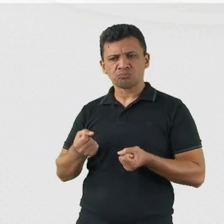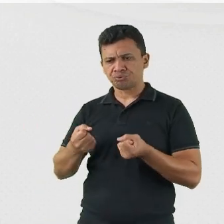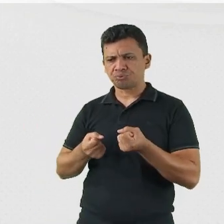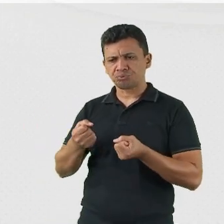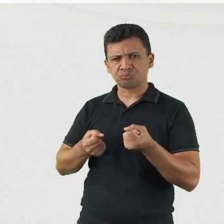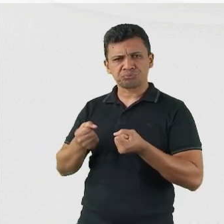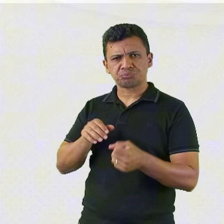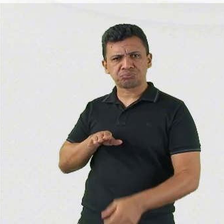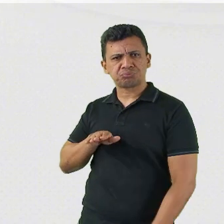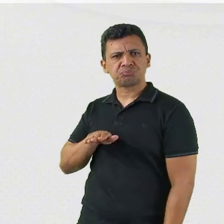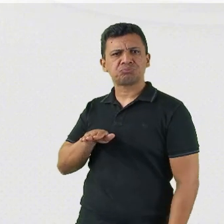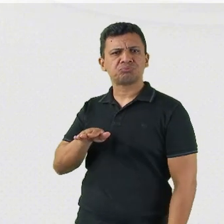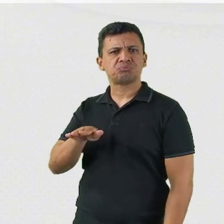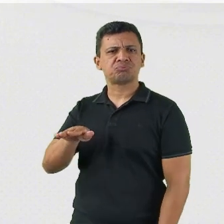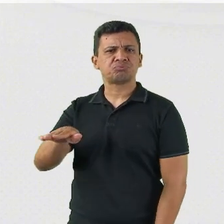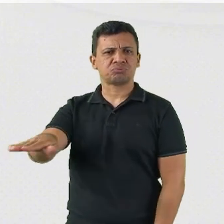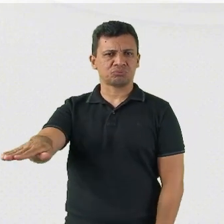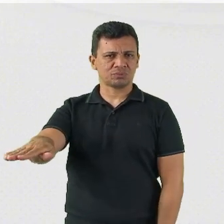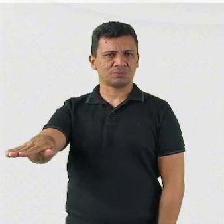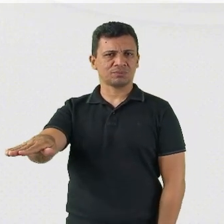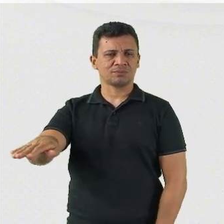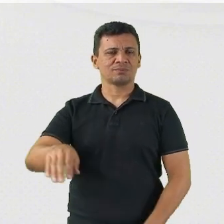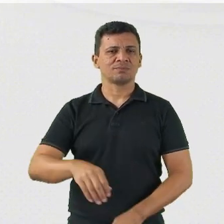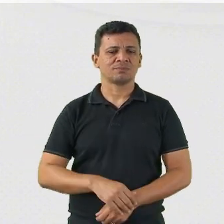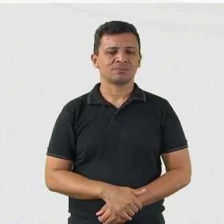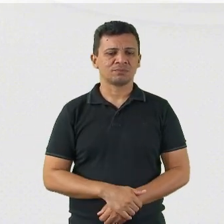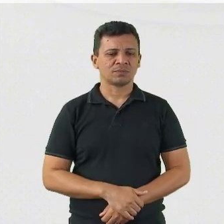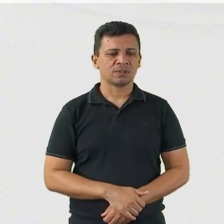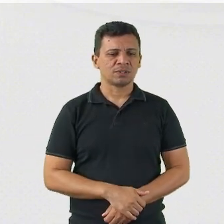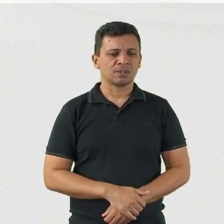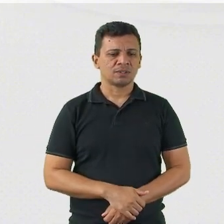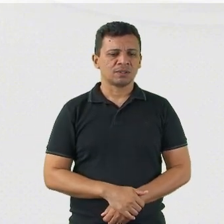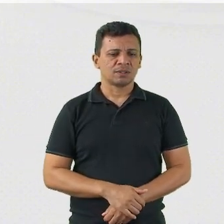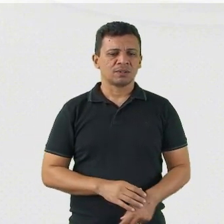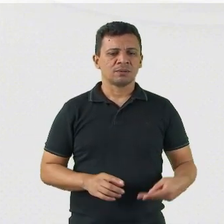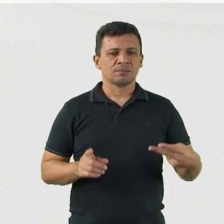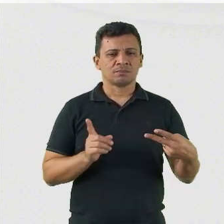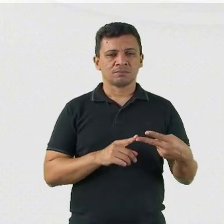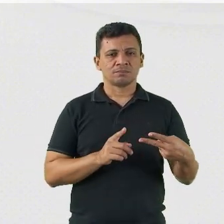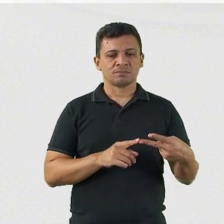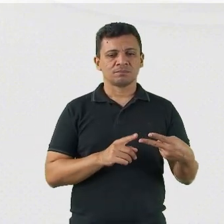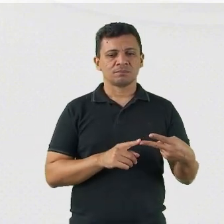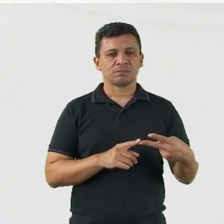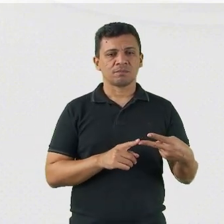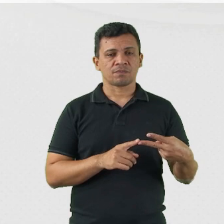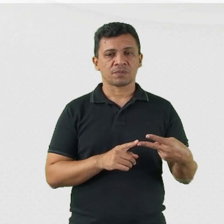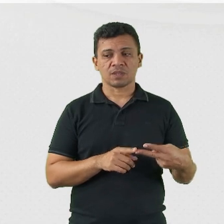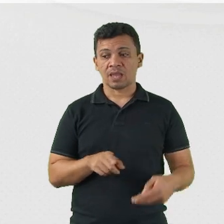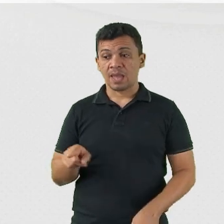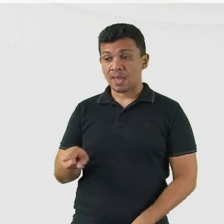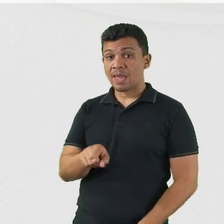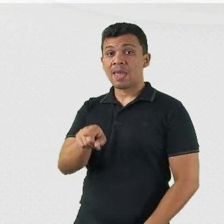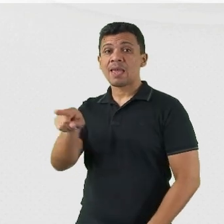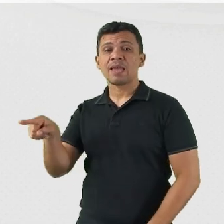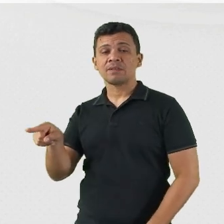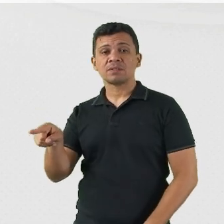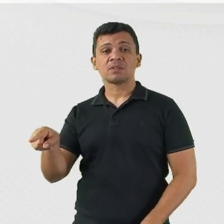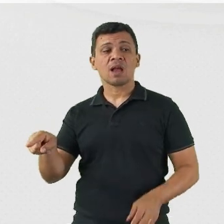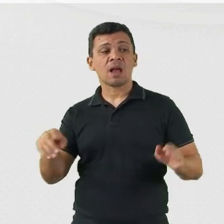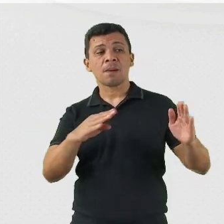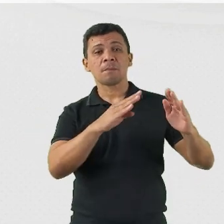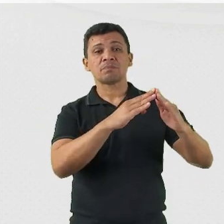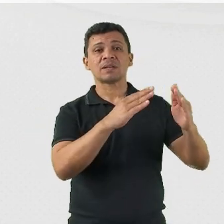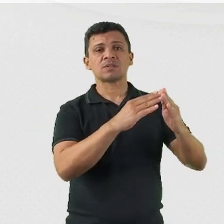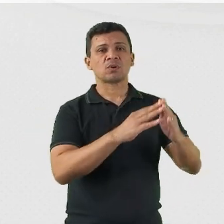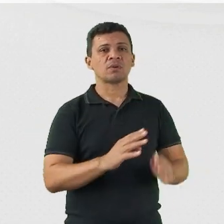carro. Eu vou para o trabalho de carro. They go to school on foot. Eles ou elas vão para a escola